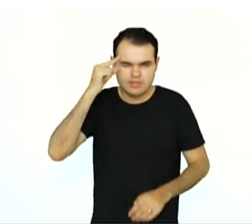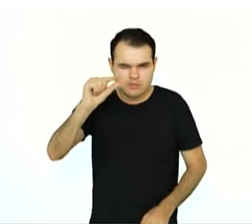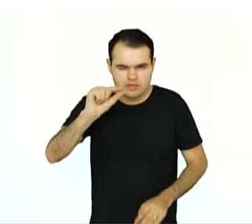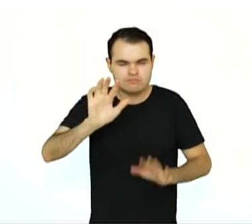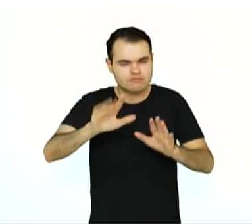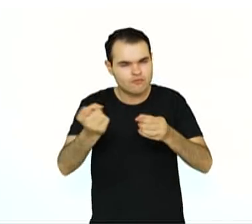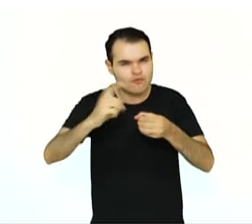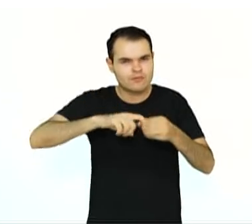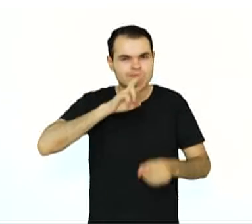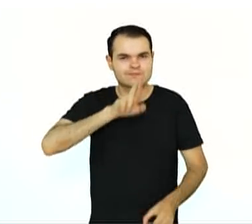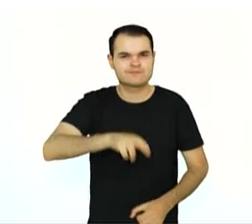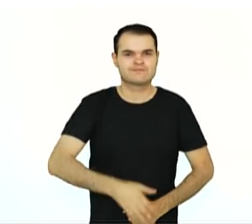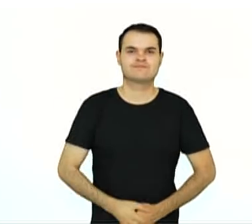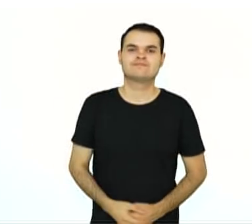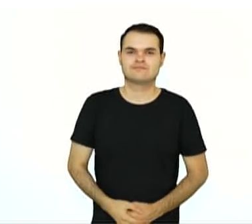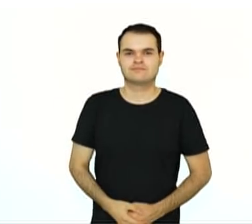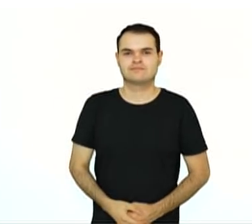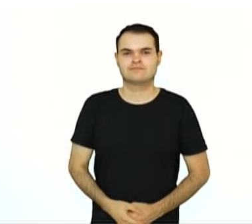questão.